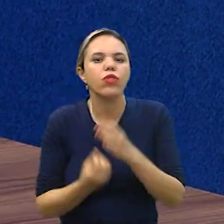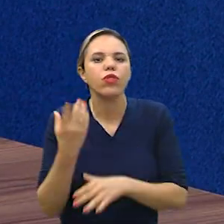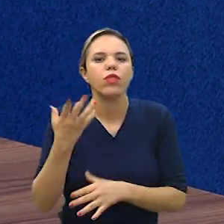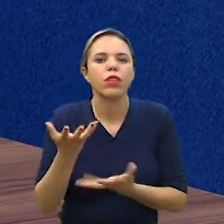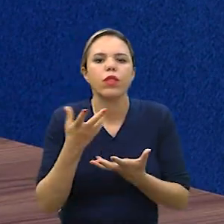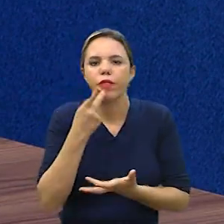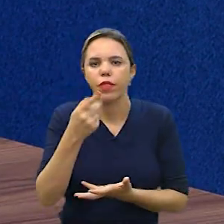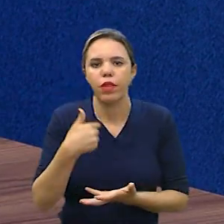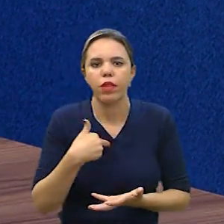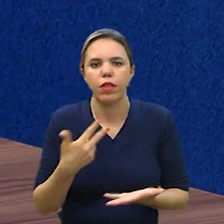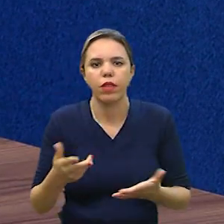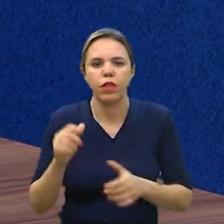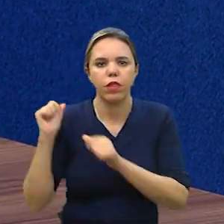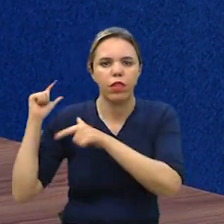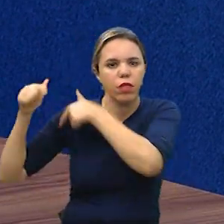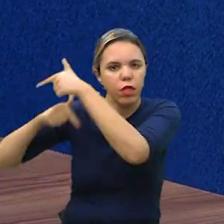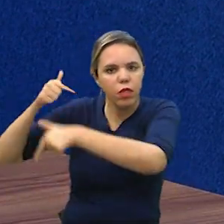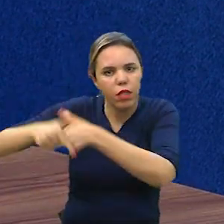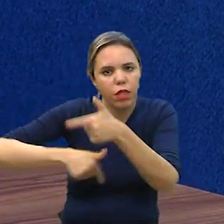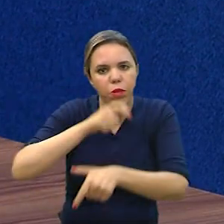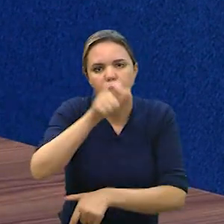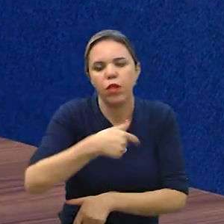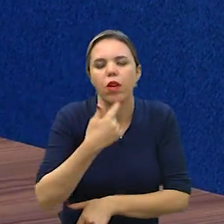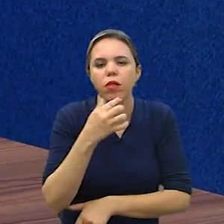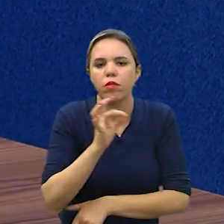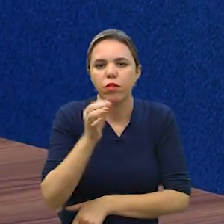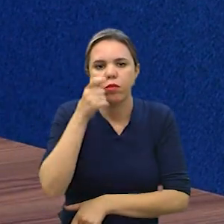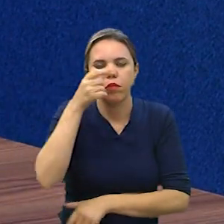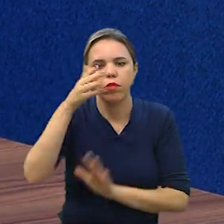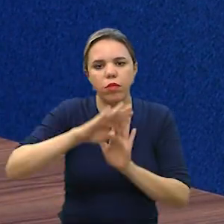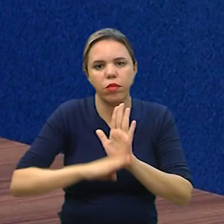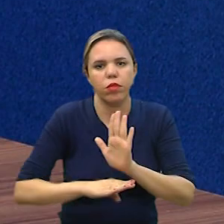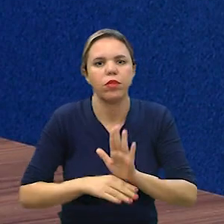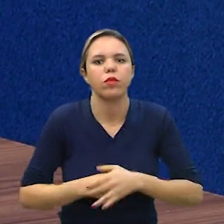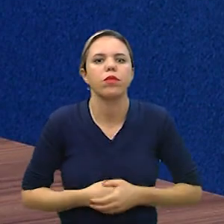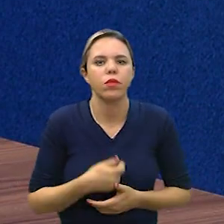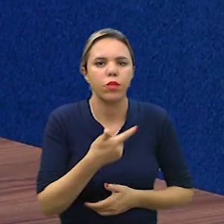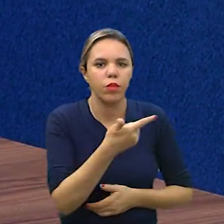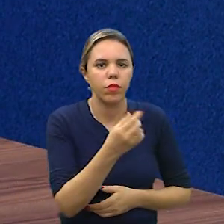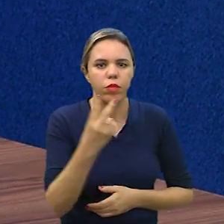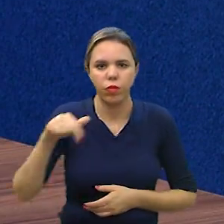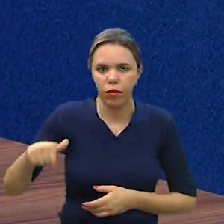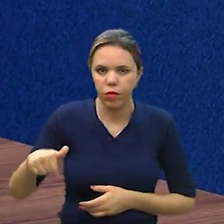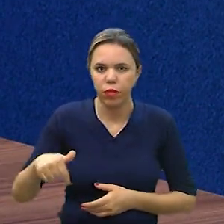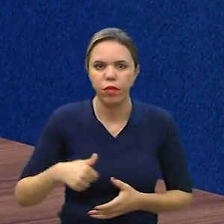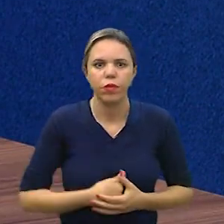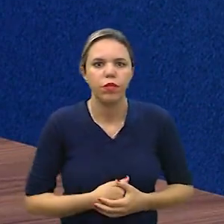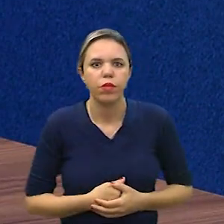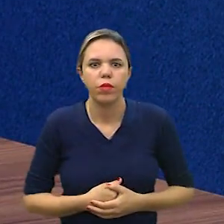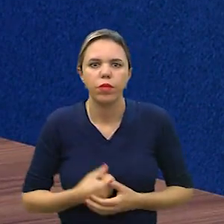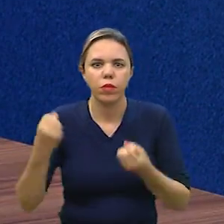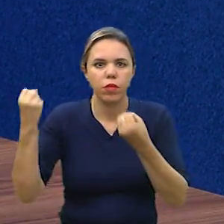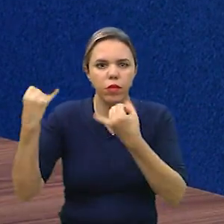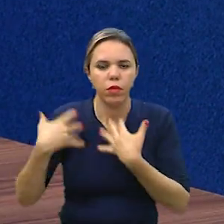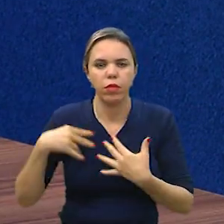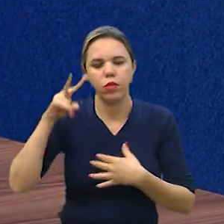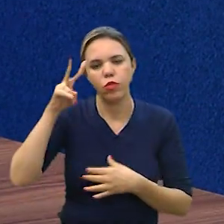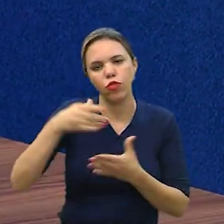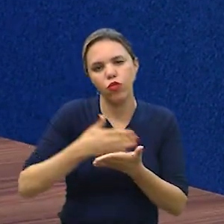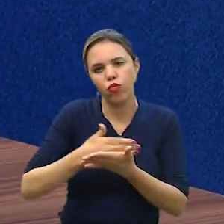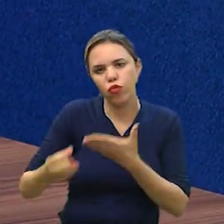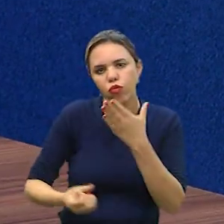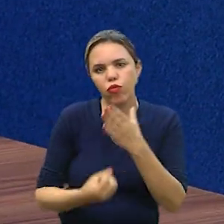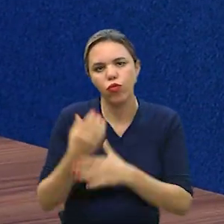eu queria que você falasse um pouquinho dessa trajetória para quem não assistiu o nosso programa de 2017, contando um pouquinho do